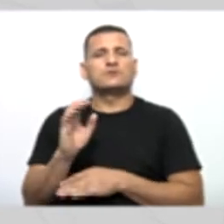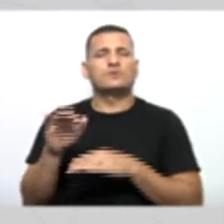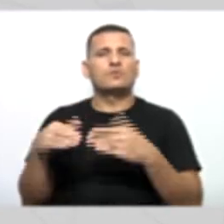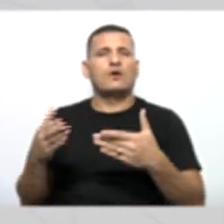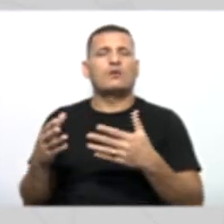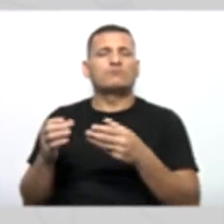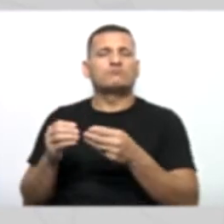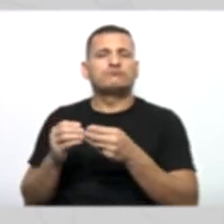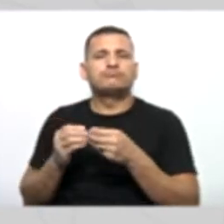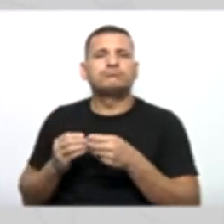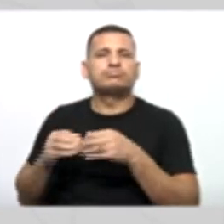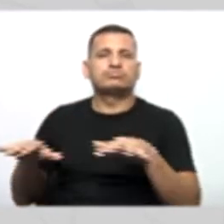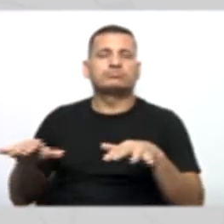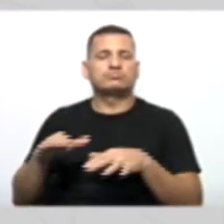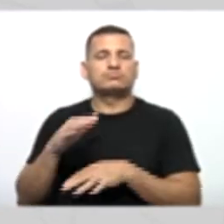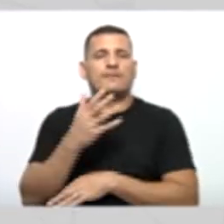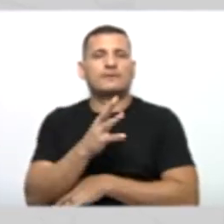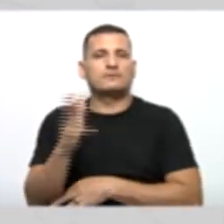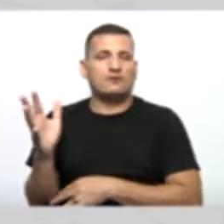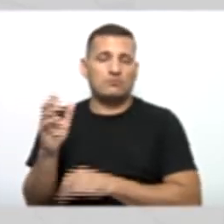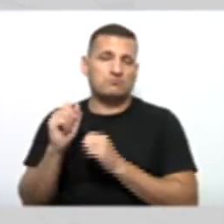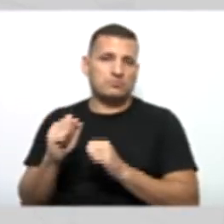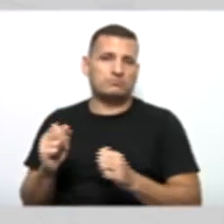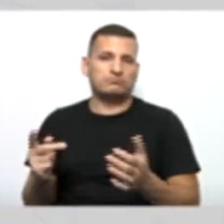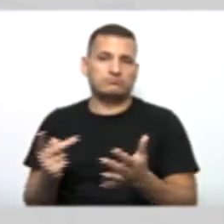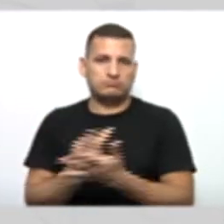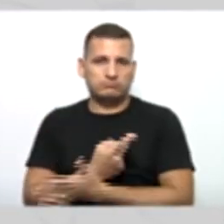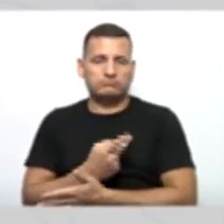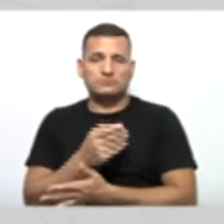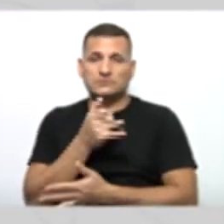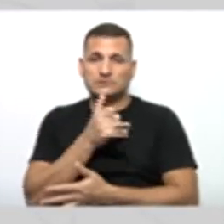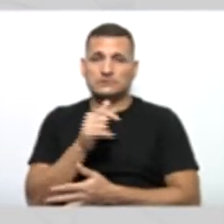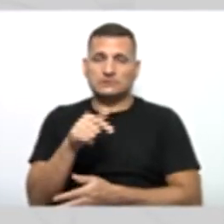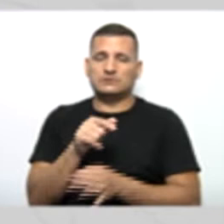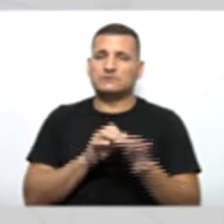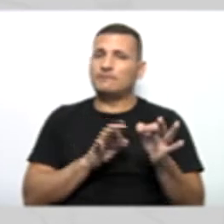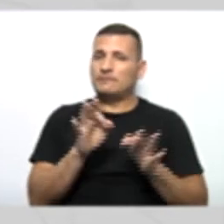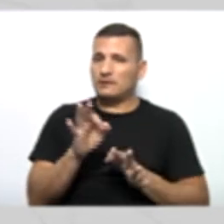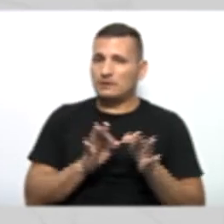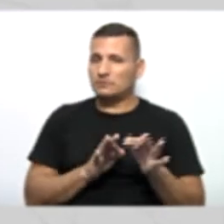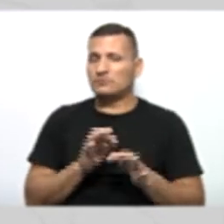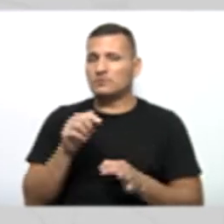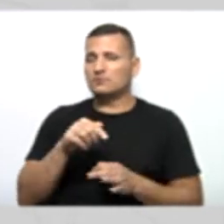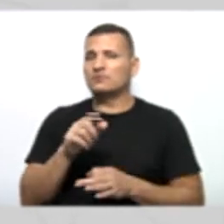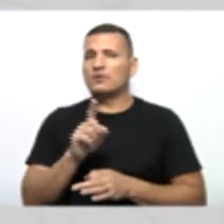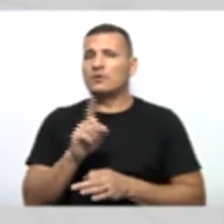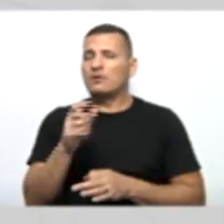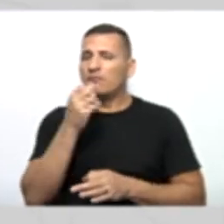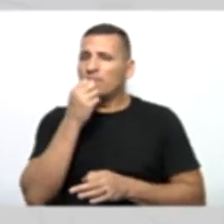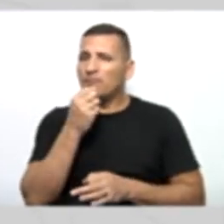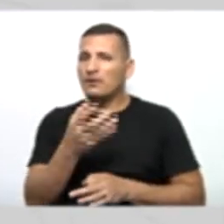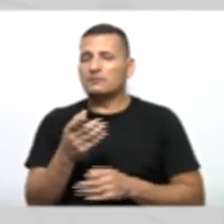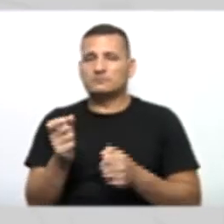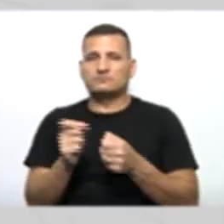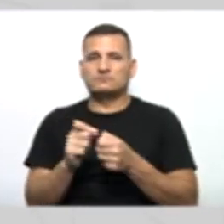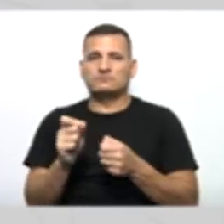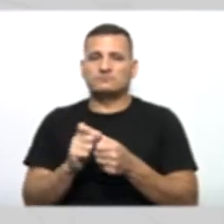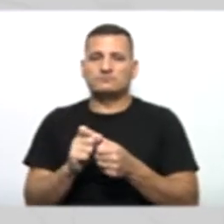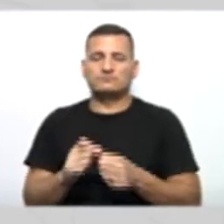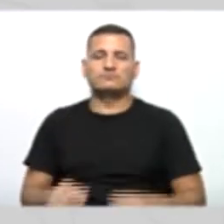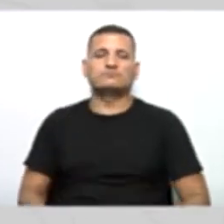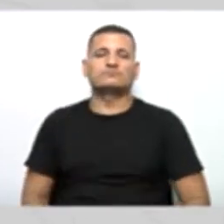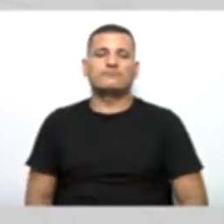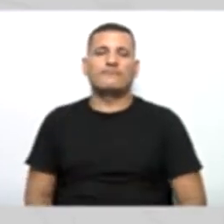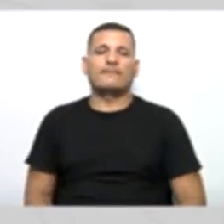pode causar ao meio ambiente caso este plano de manejo não seja bem executado? Vamos